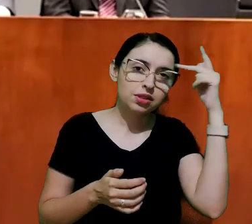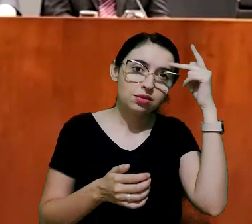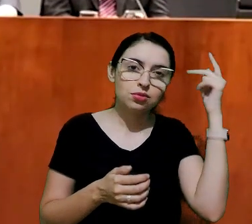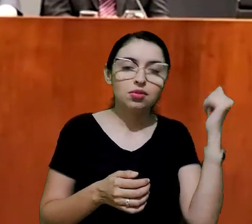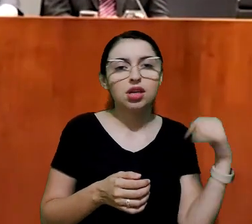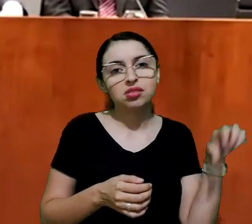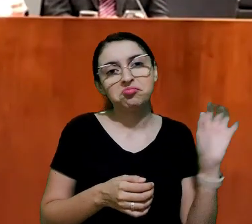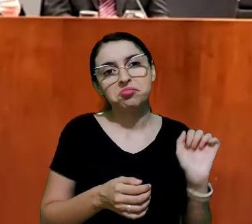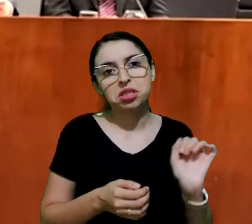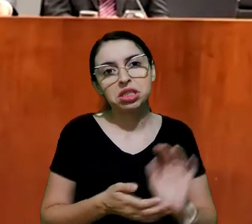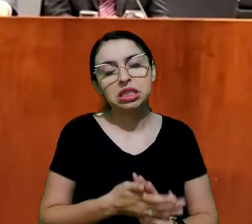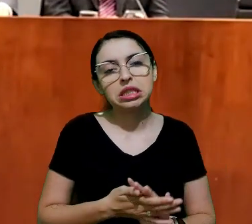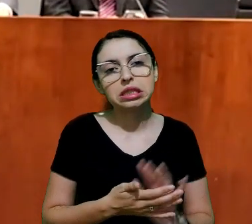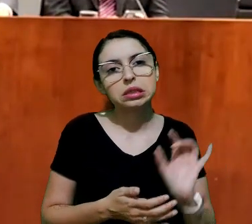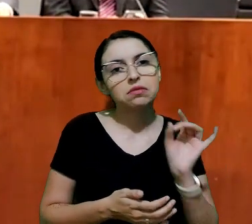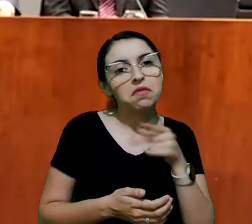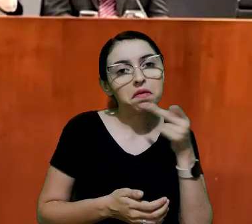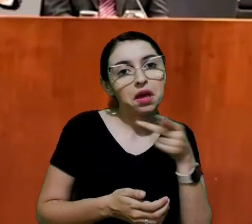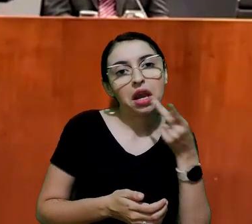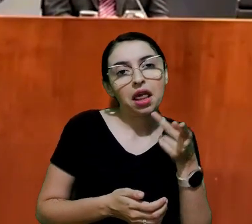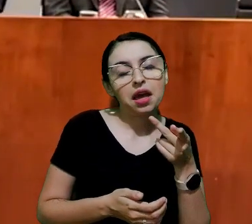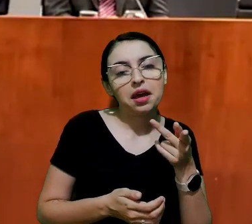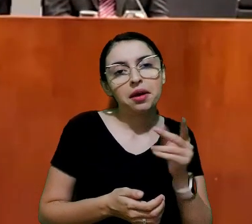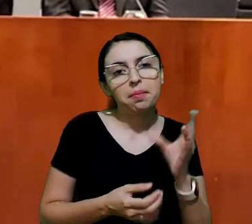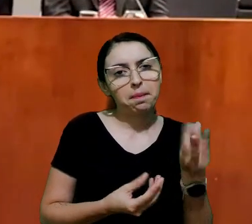vai dizer, ele será